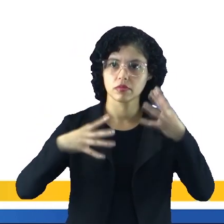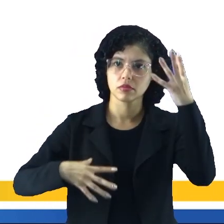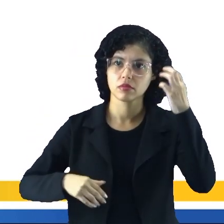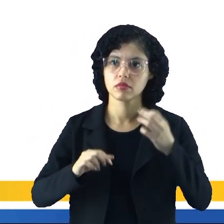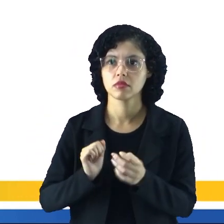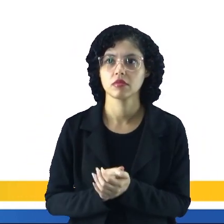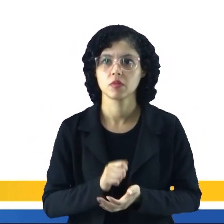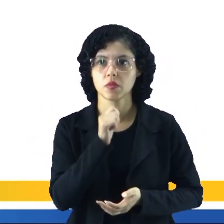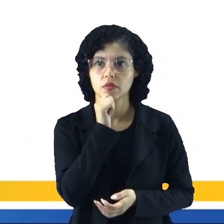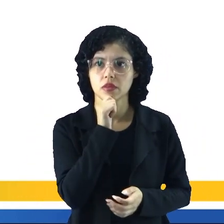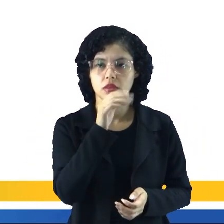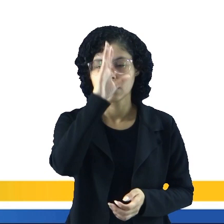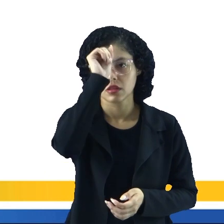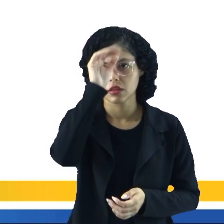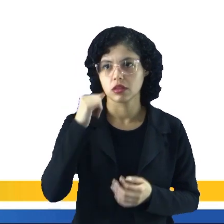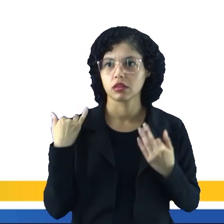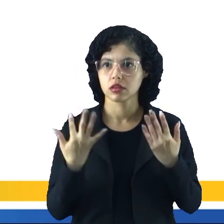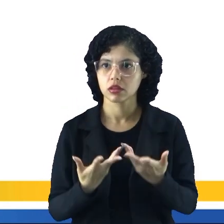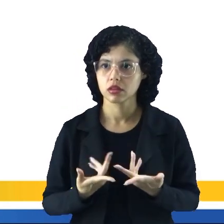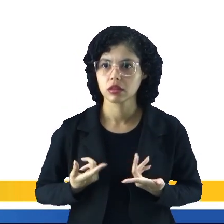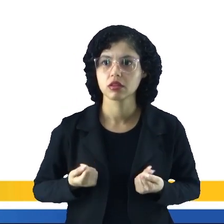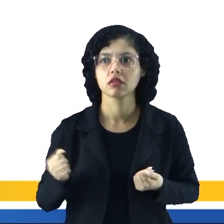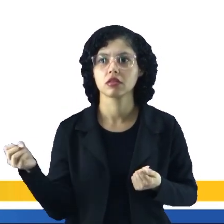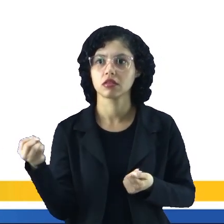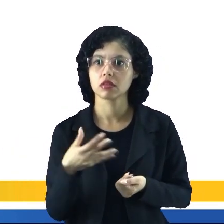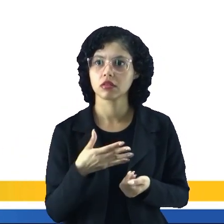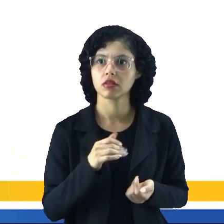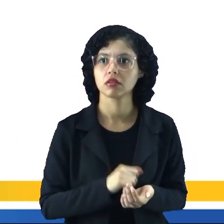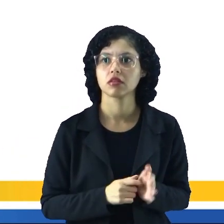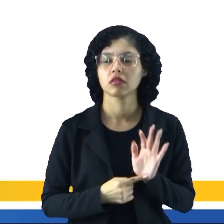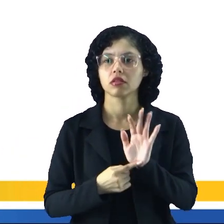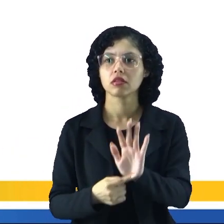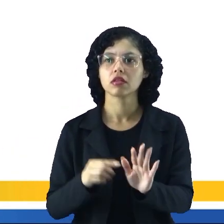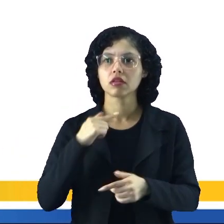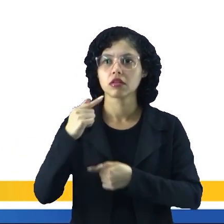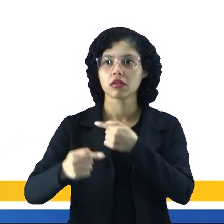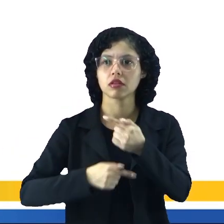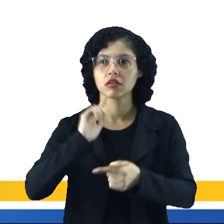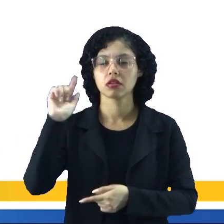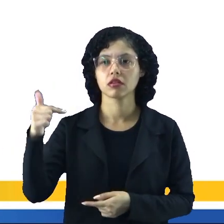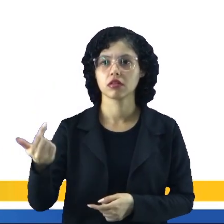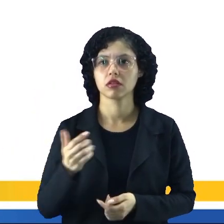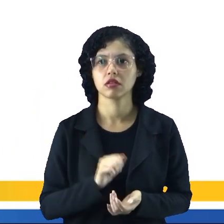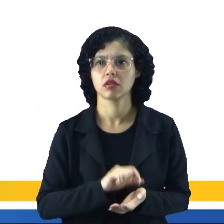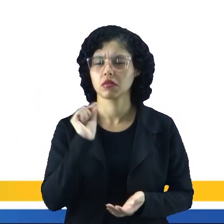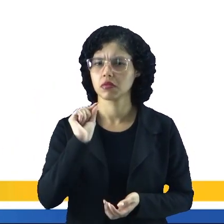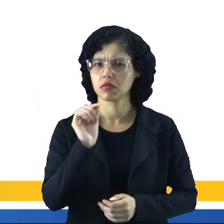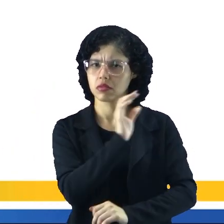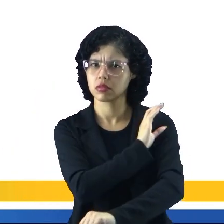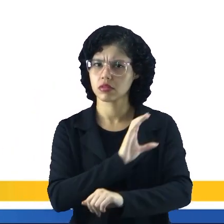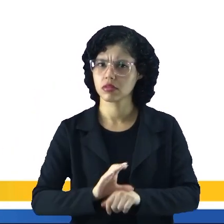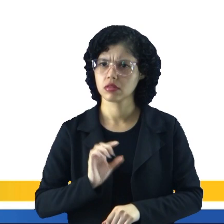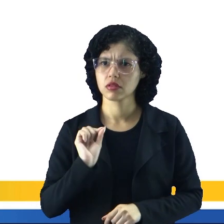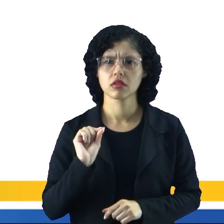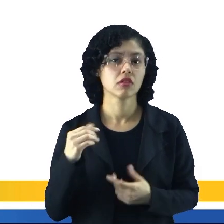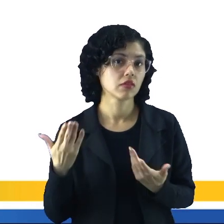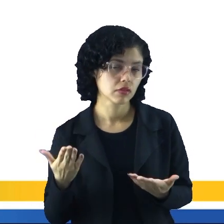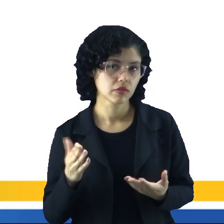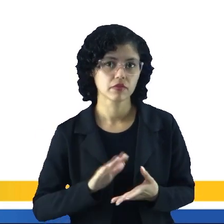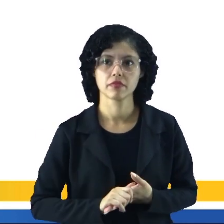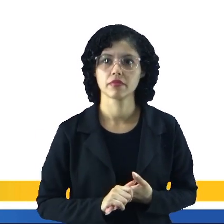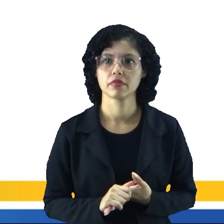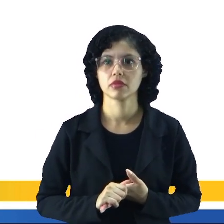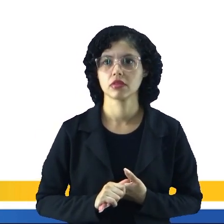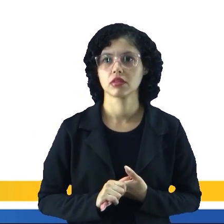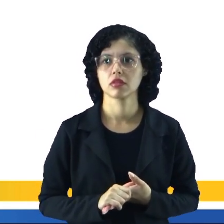e primatas que são capazes de aprender novos hábitos de transmiti-los para gerações seguintes O que é cultura se não